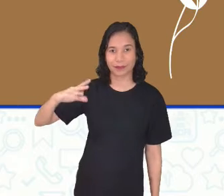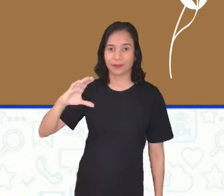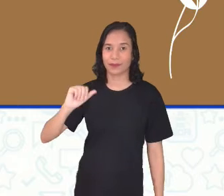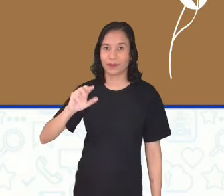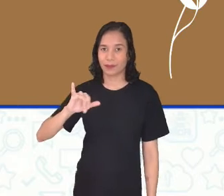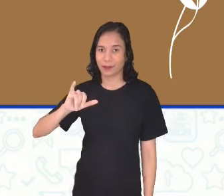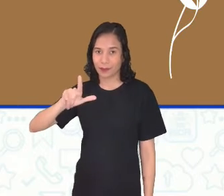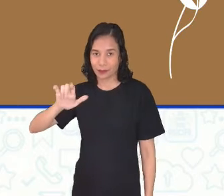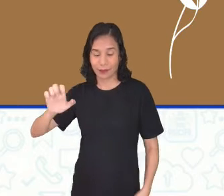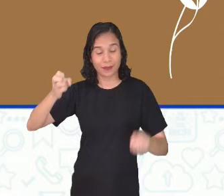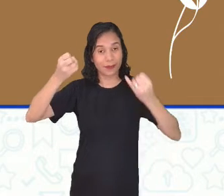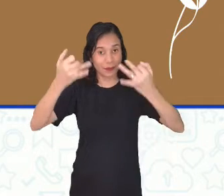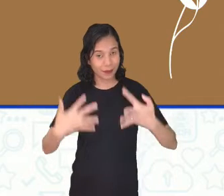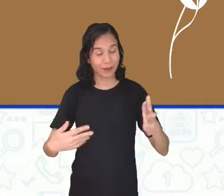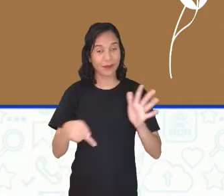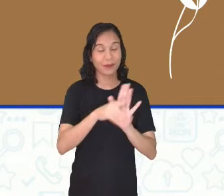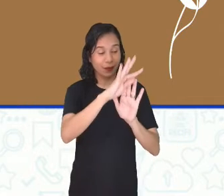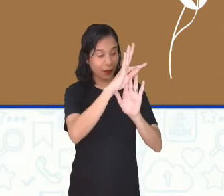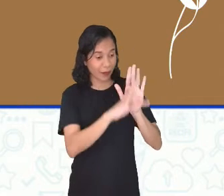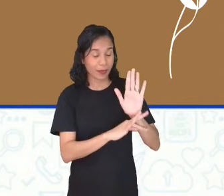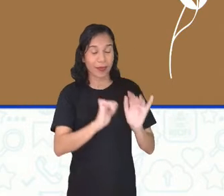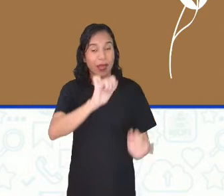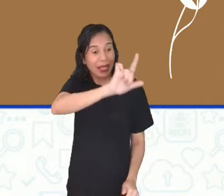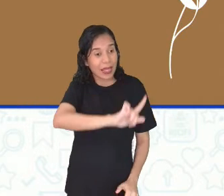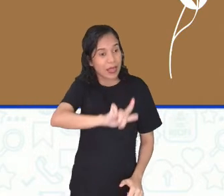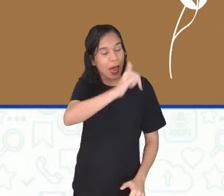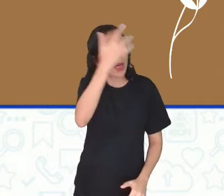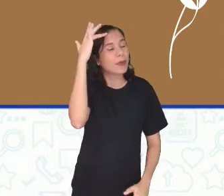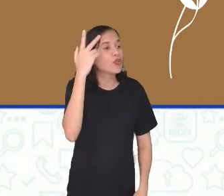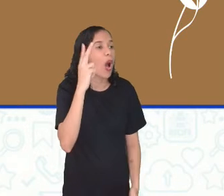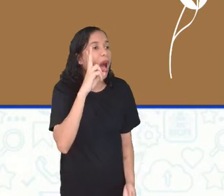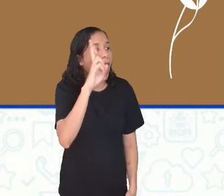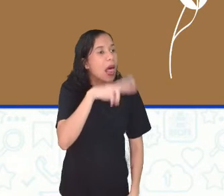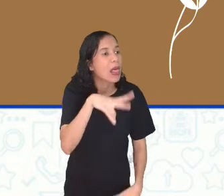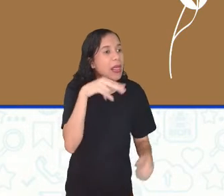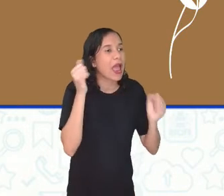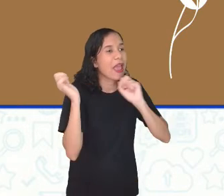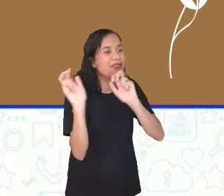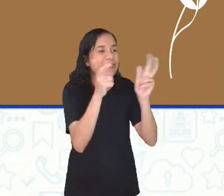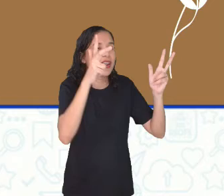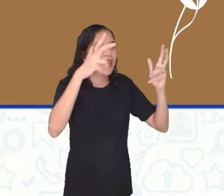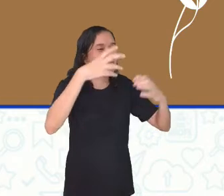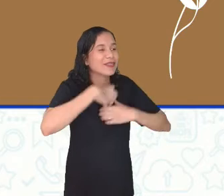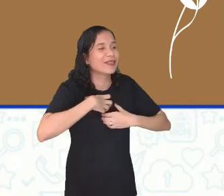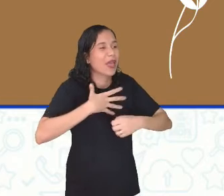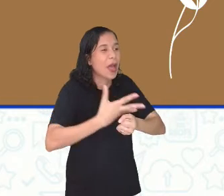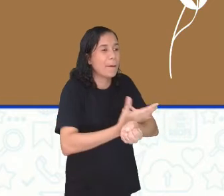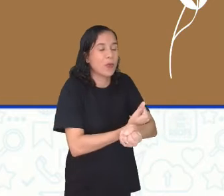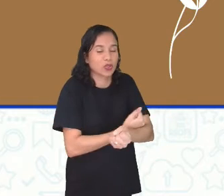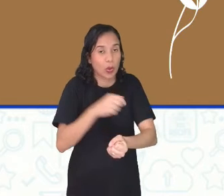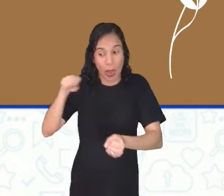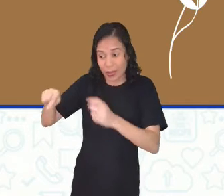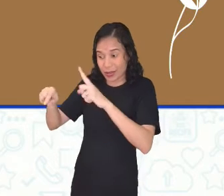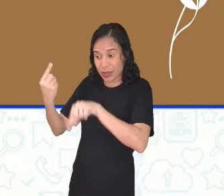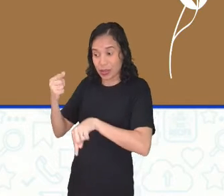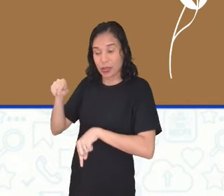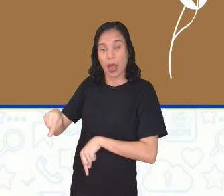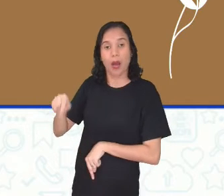falando. Enquanto o texto literário visa entreter o leitor e despertar uma emoção, o texto não literário